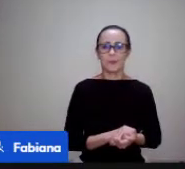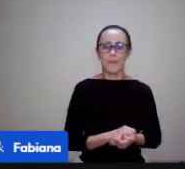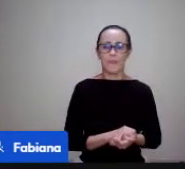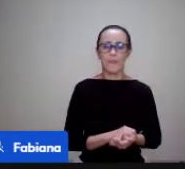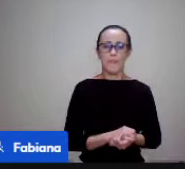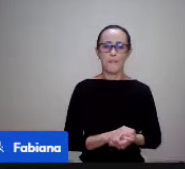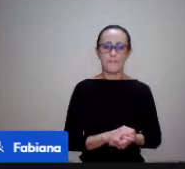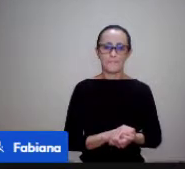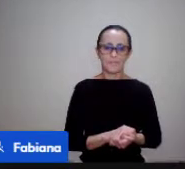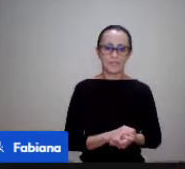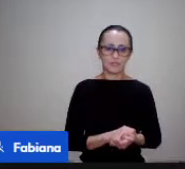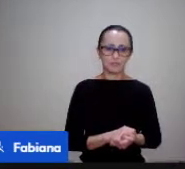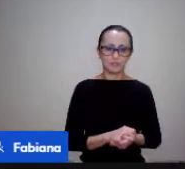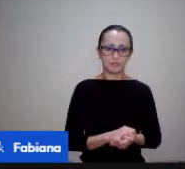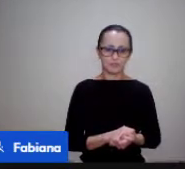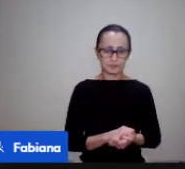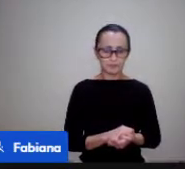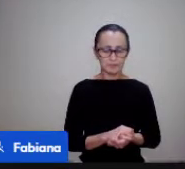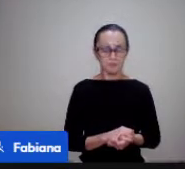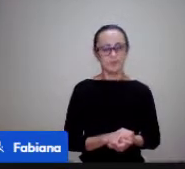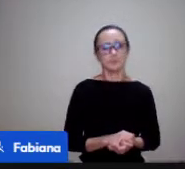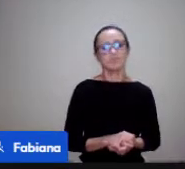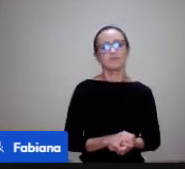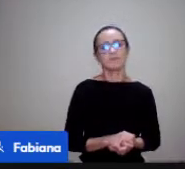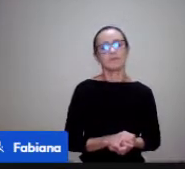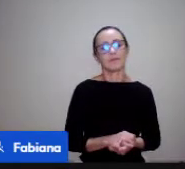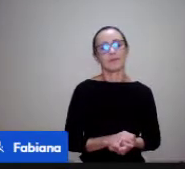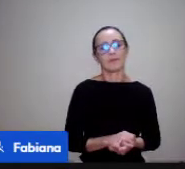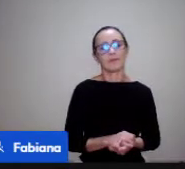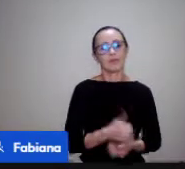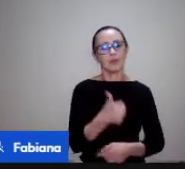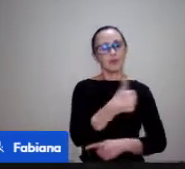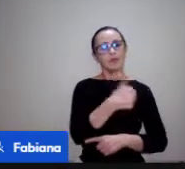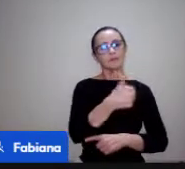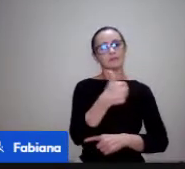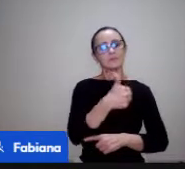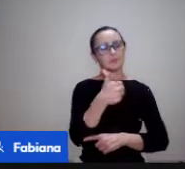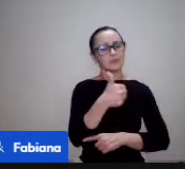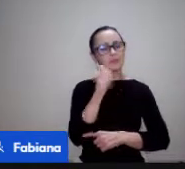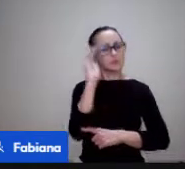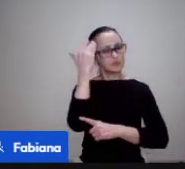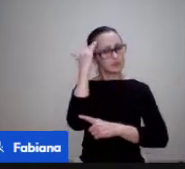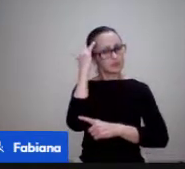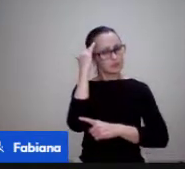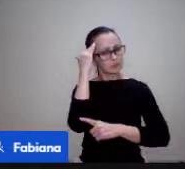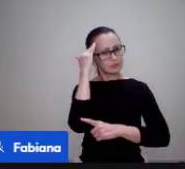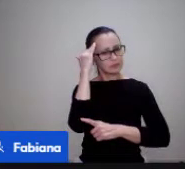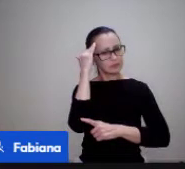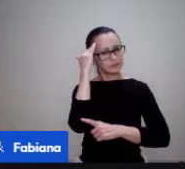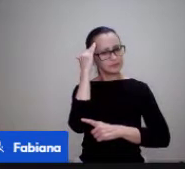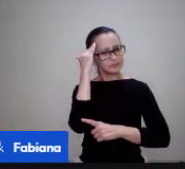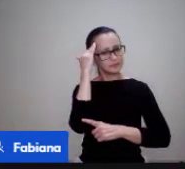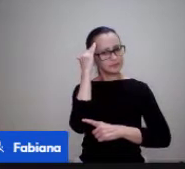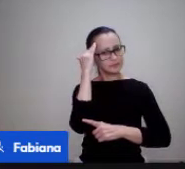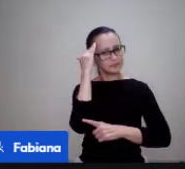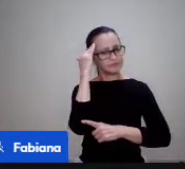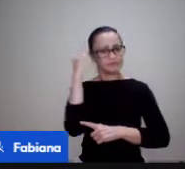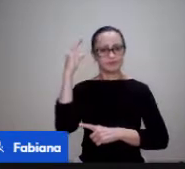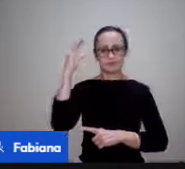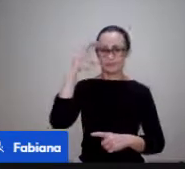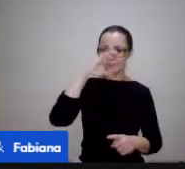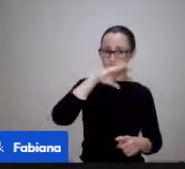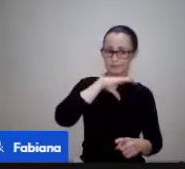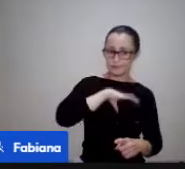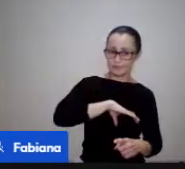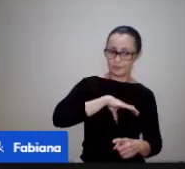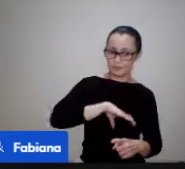Então, olha só. Então, primeiro nós tivemos um entendimento referente à língua portuguesa,